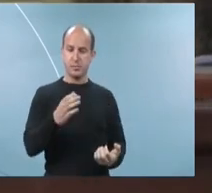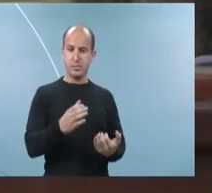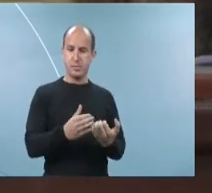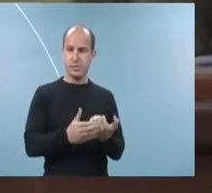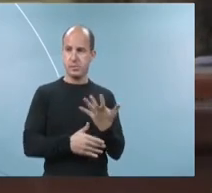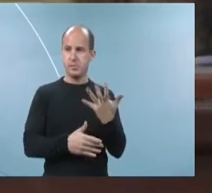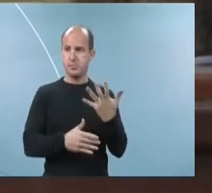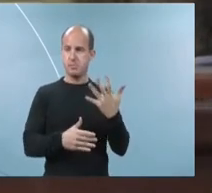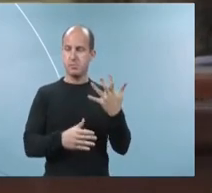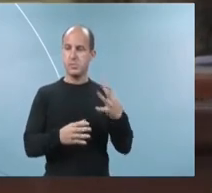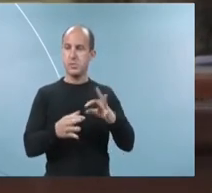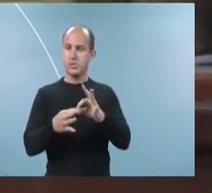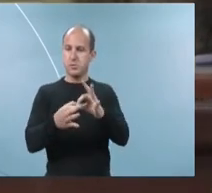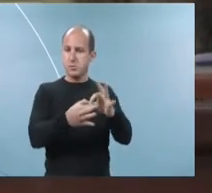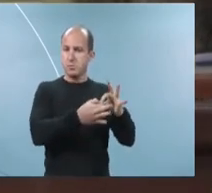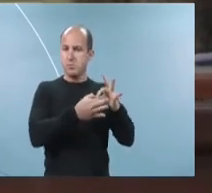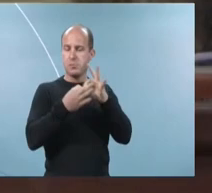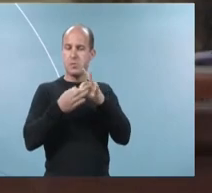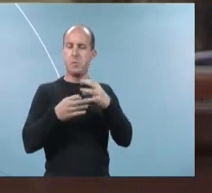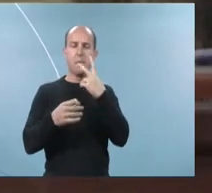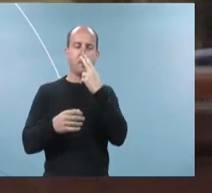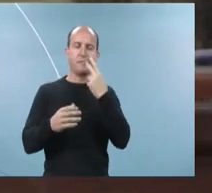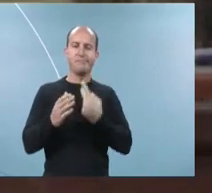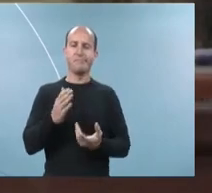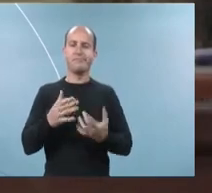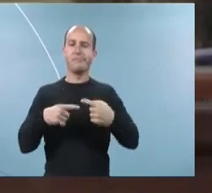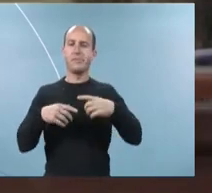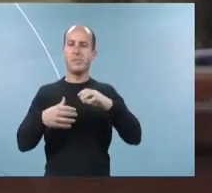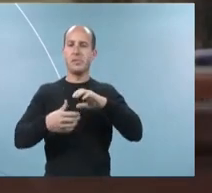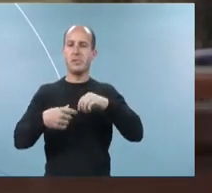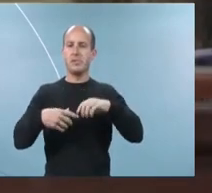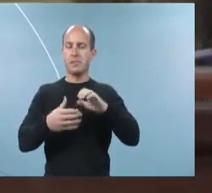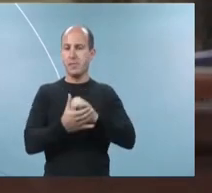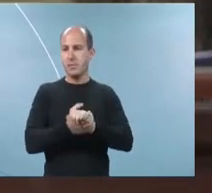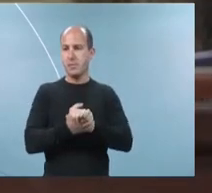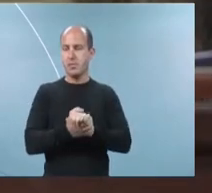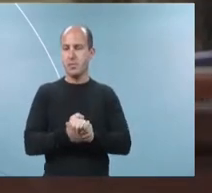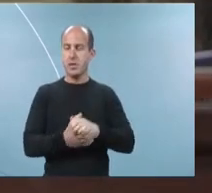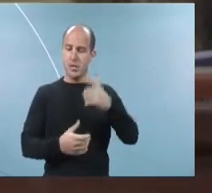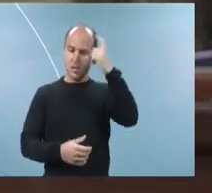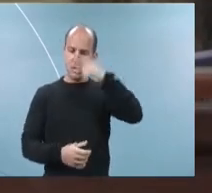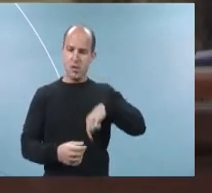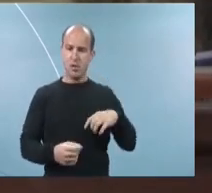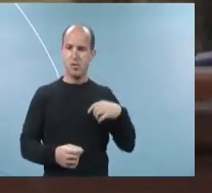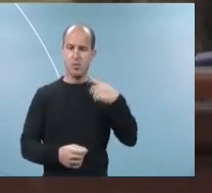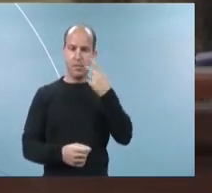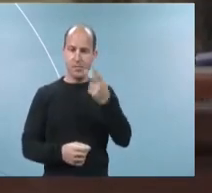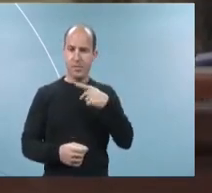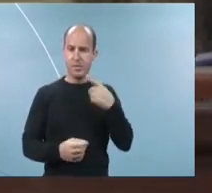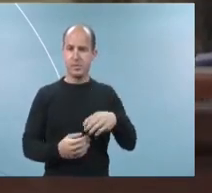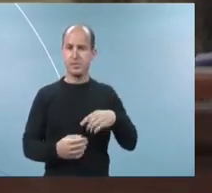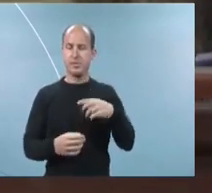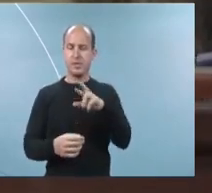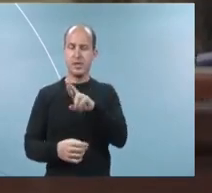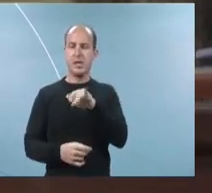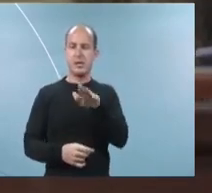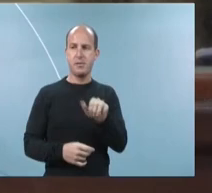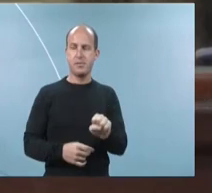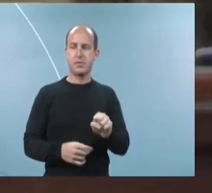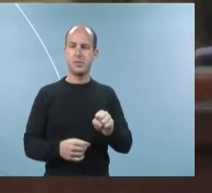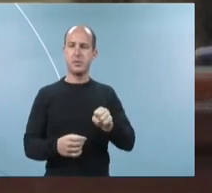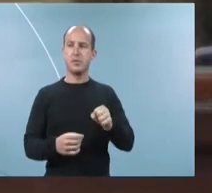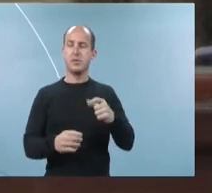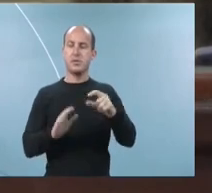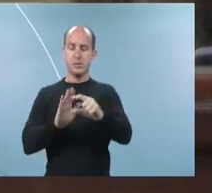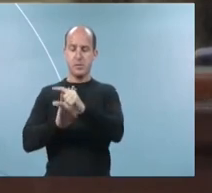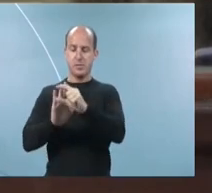criatividade se uniram em casamento. Eu, como artesã das rimas, trago hoje uma mensagem e nos